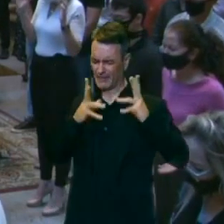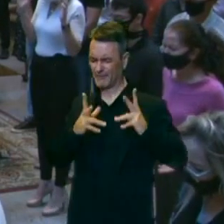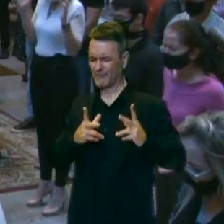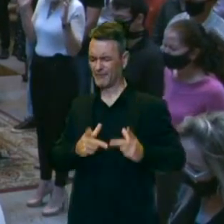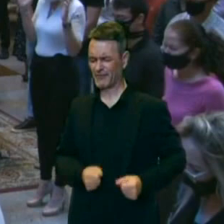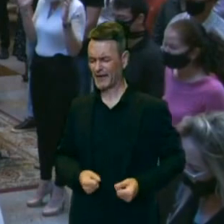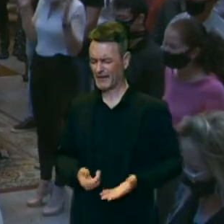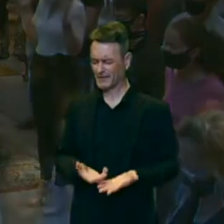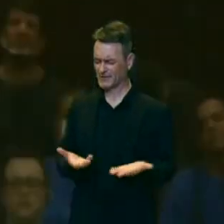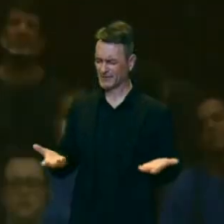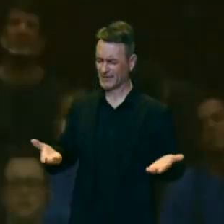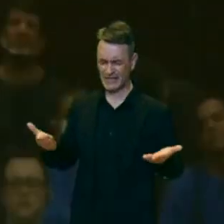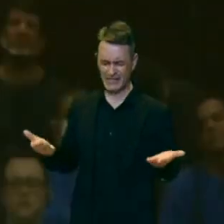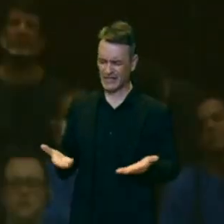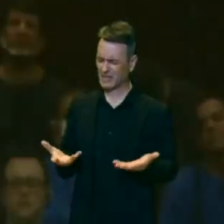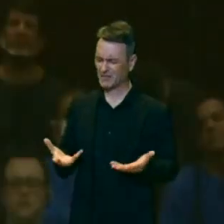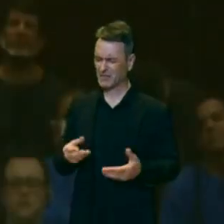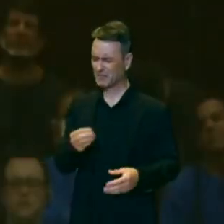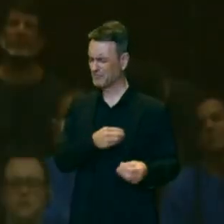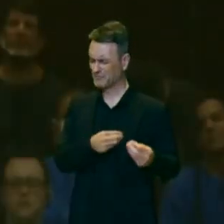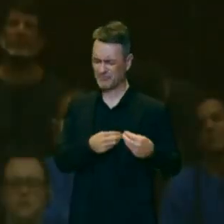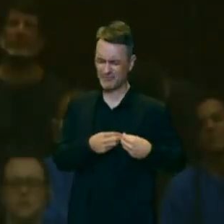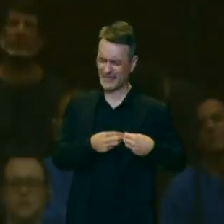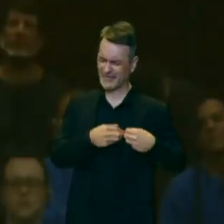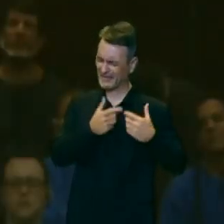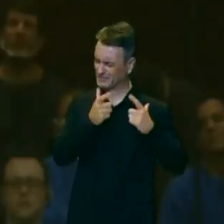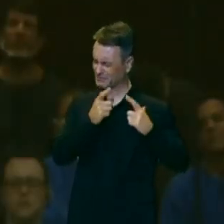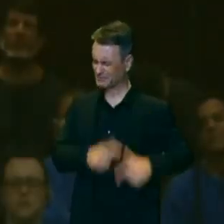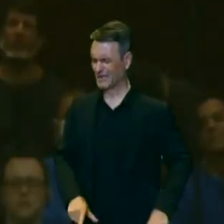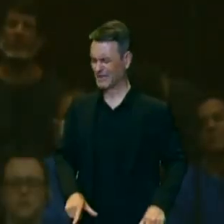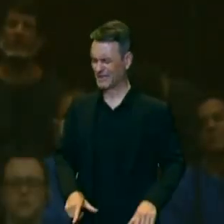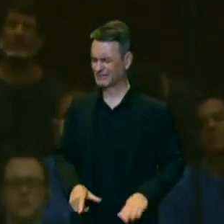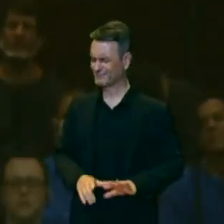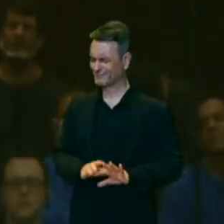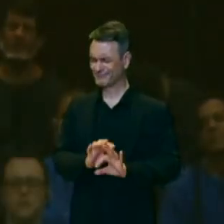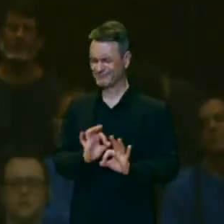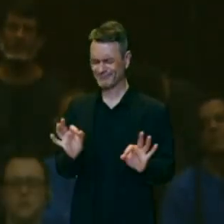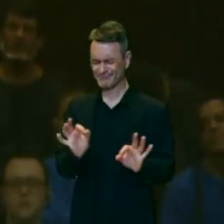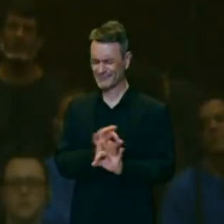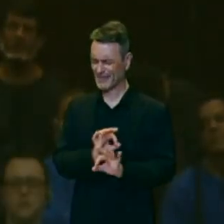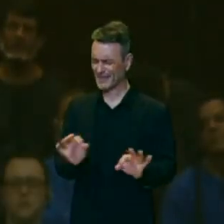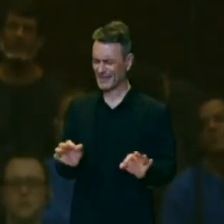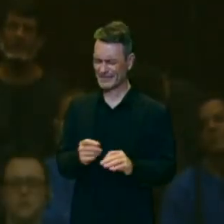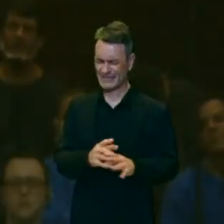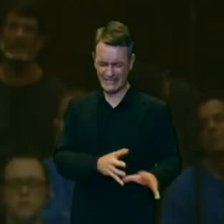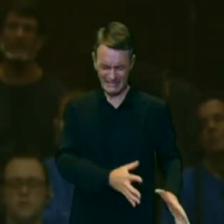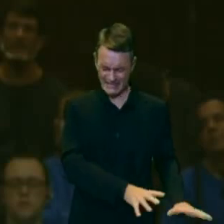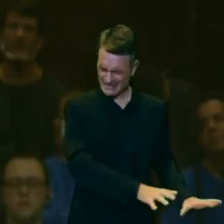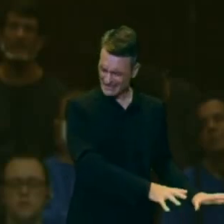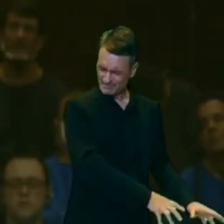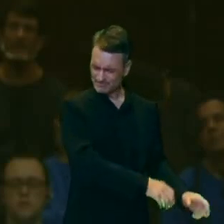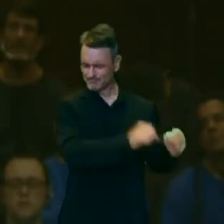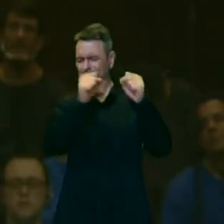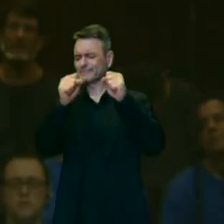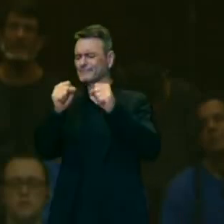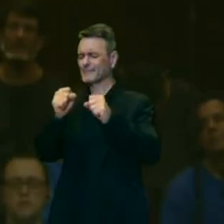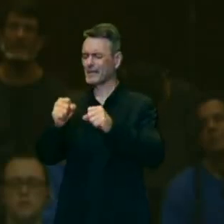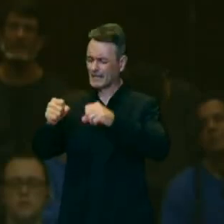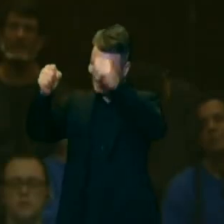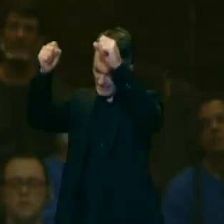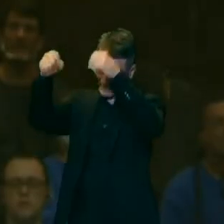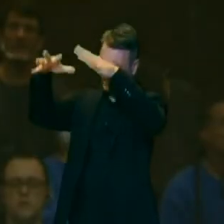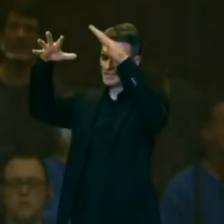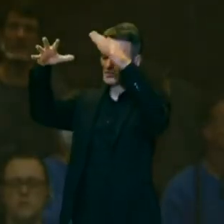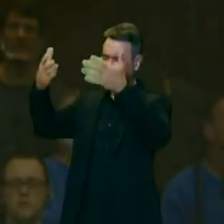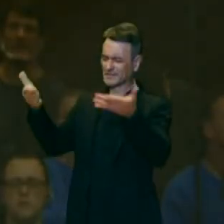nenhuma condenação para eles, porque eles foram arrancados do reino das trevas e colocados no reino da luz.